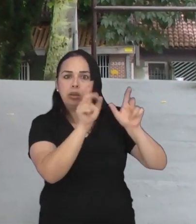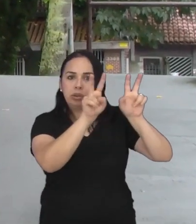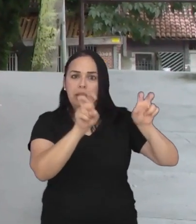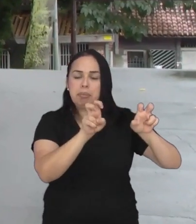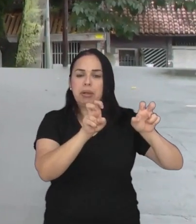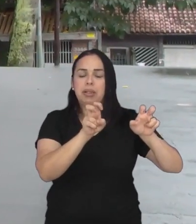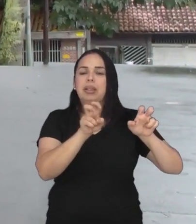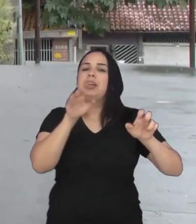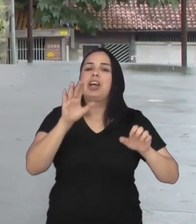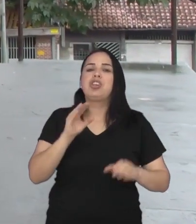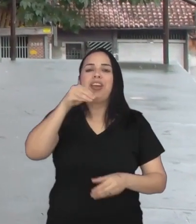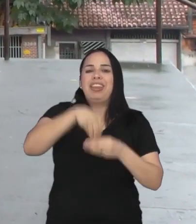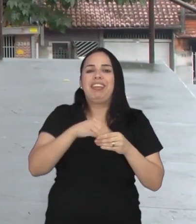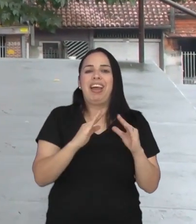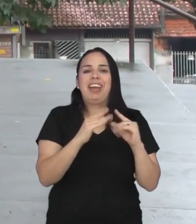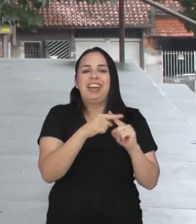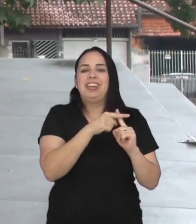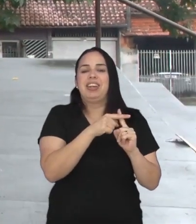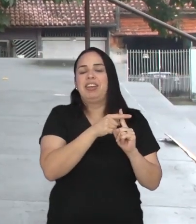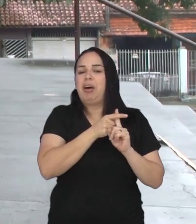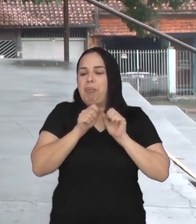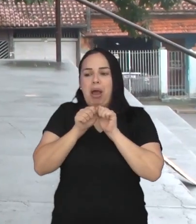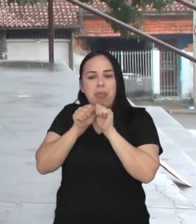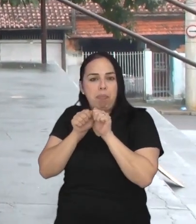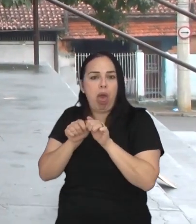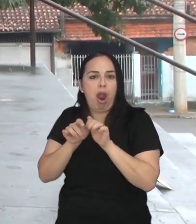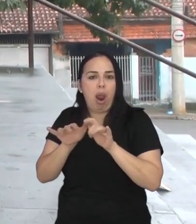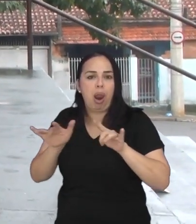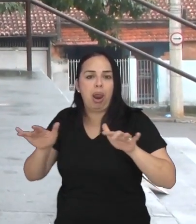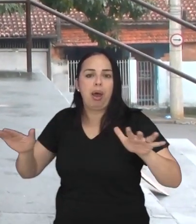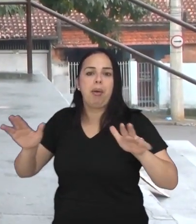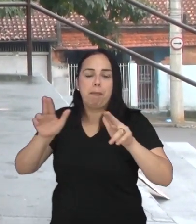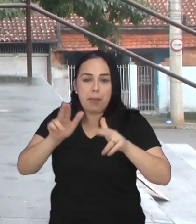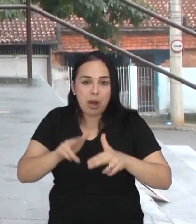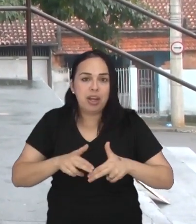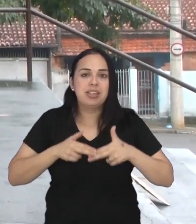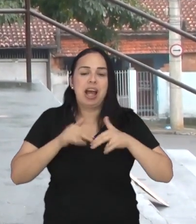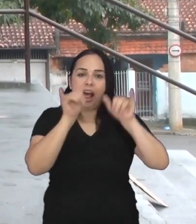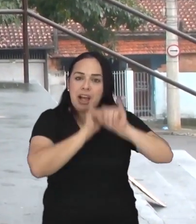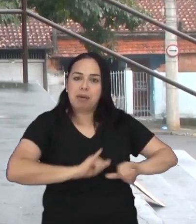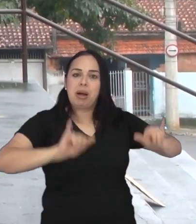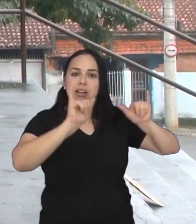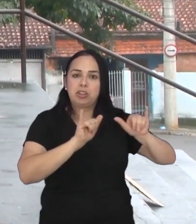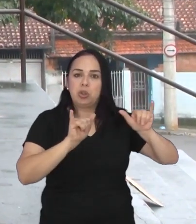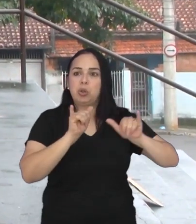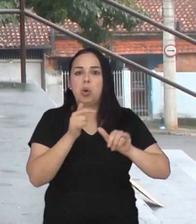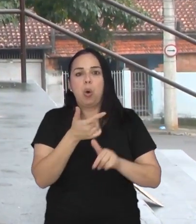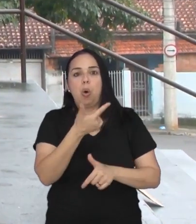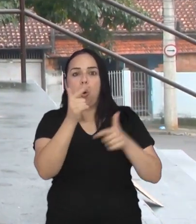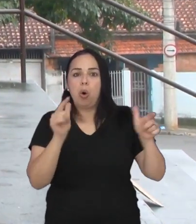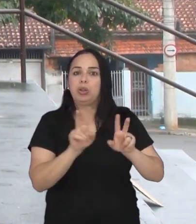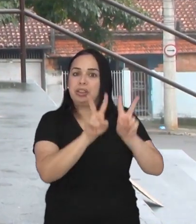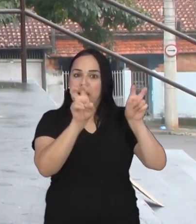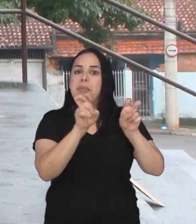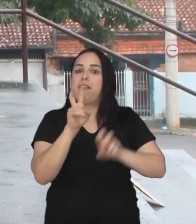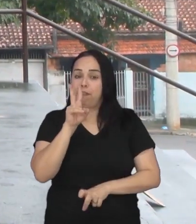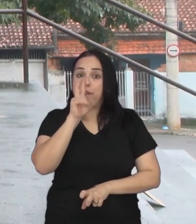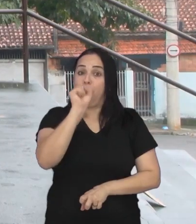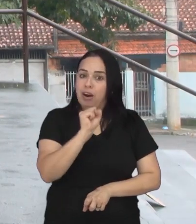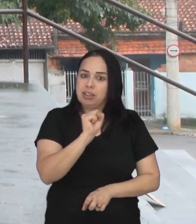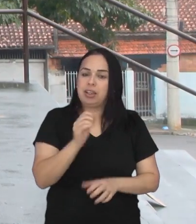locais incorretos. Infelizmente temos ainda, estamos combatendo, mas com certeza o PEV veio para resolver esse problema. São José